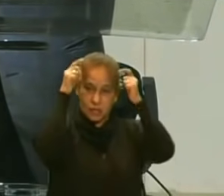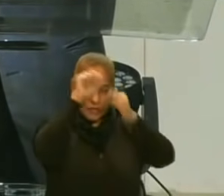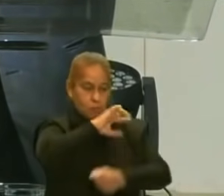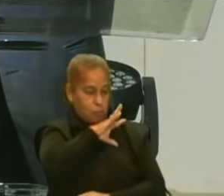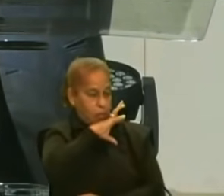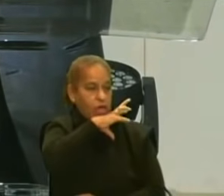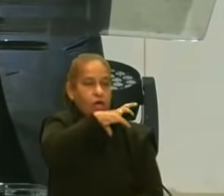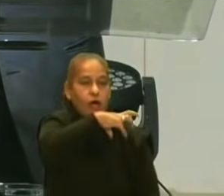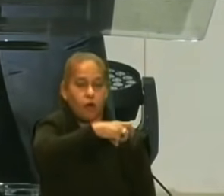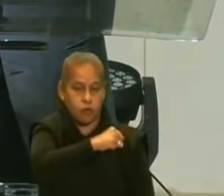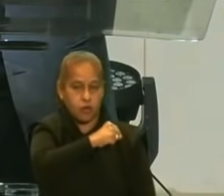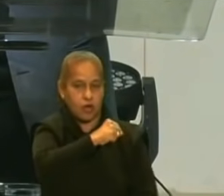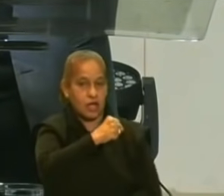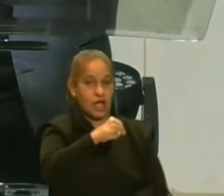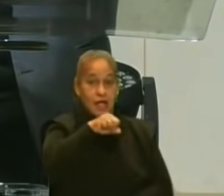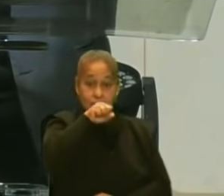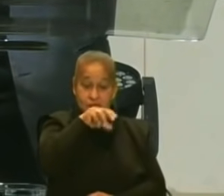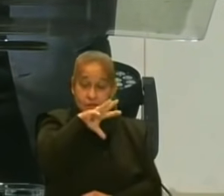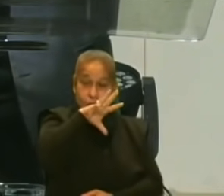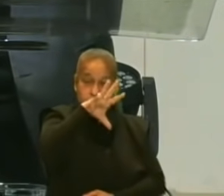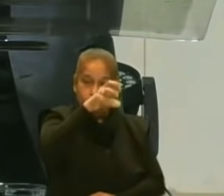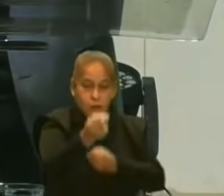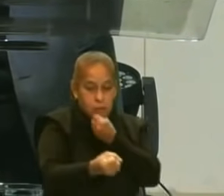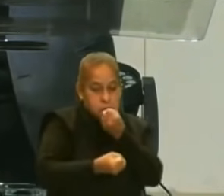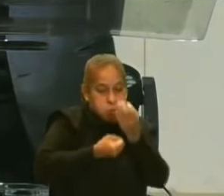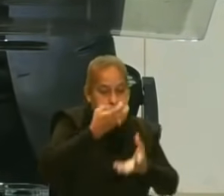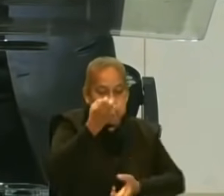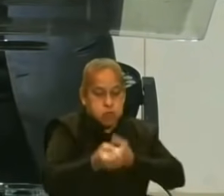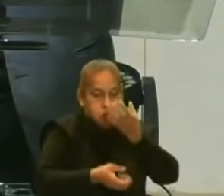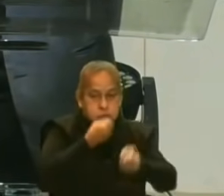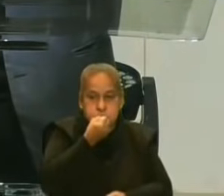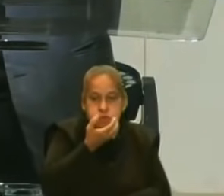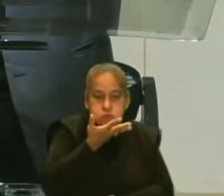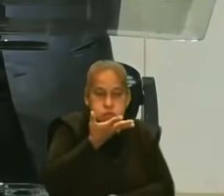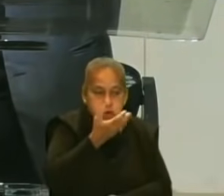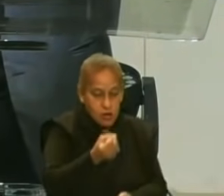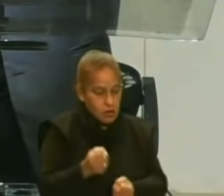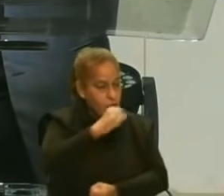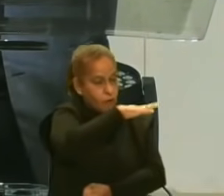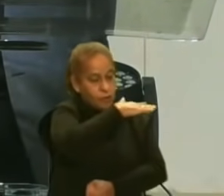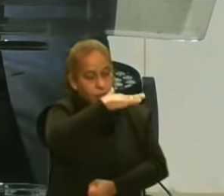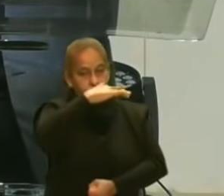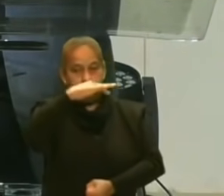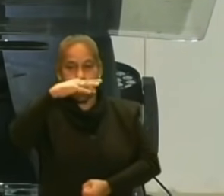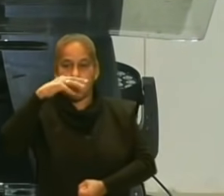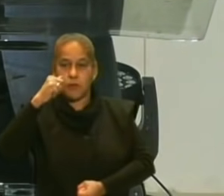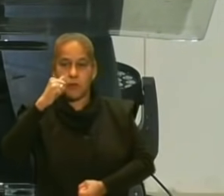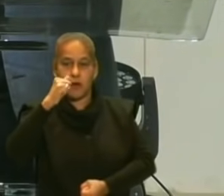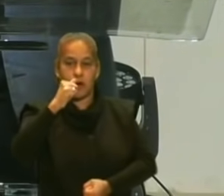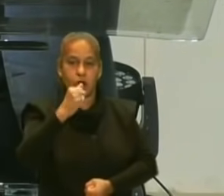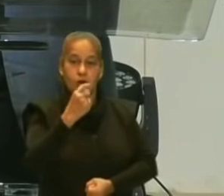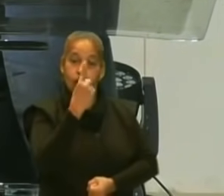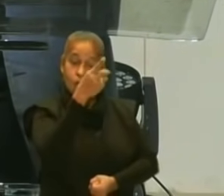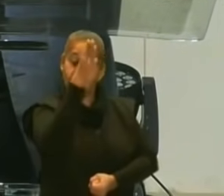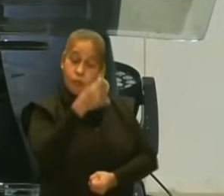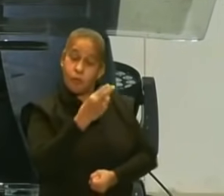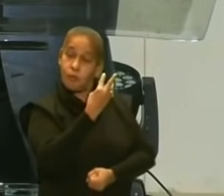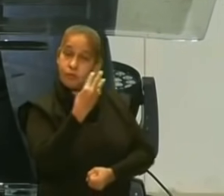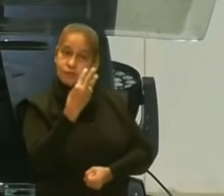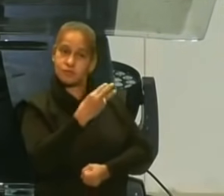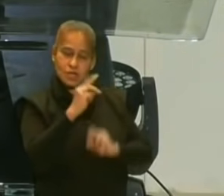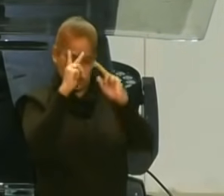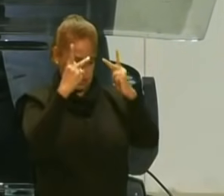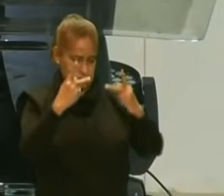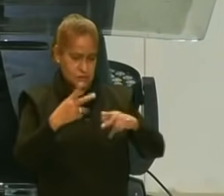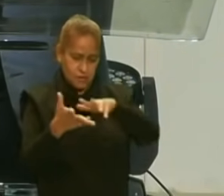leão, e da boca lançavam fogo, fumaça e enxofre. 1/3 da humanidade foi morto